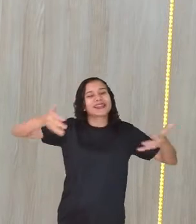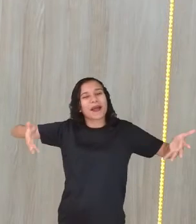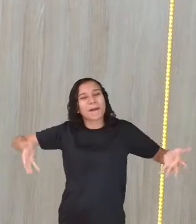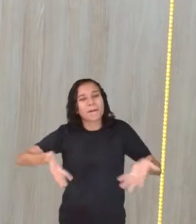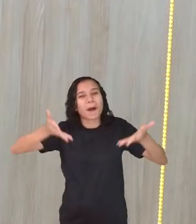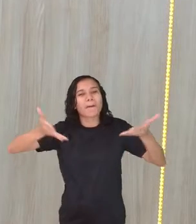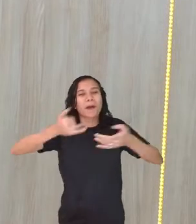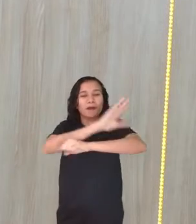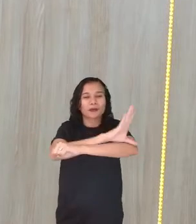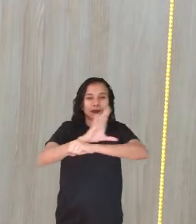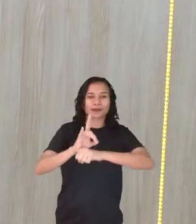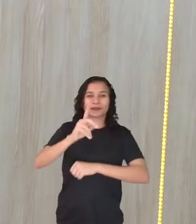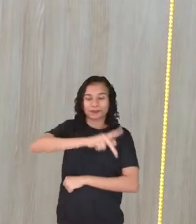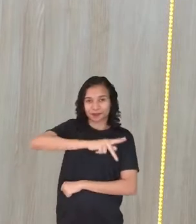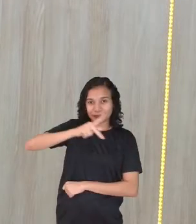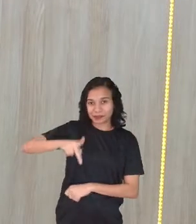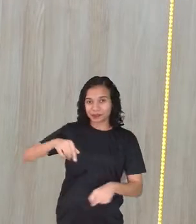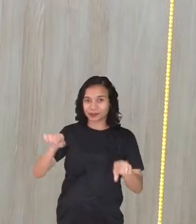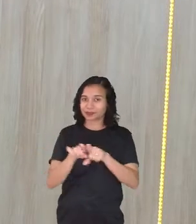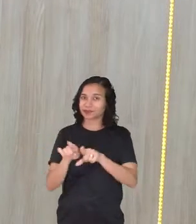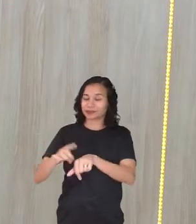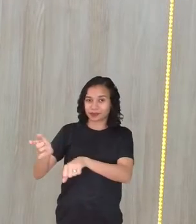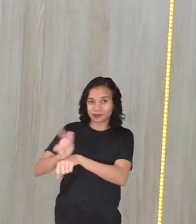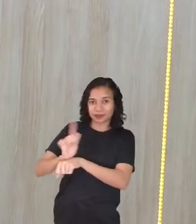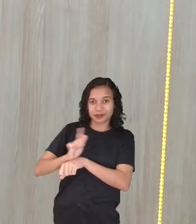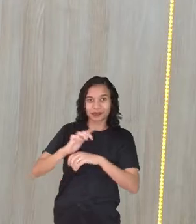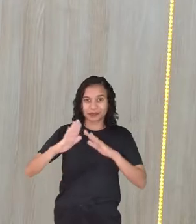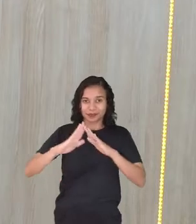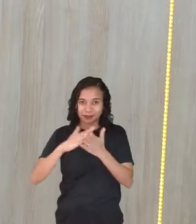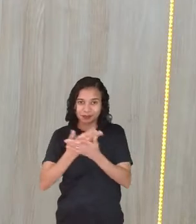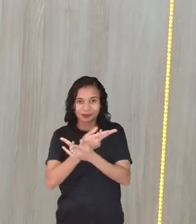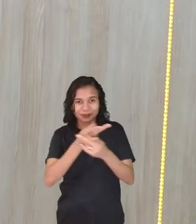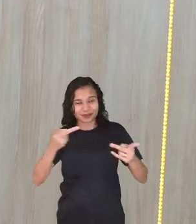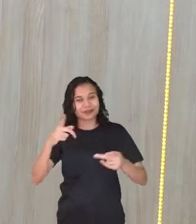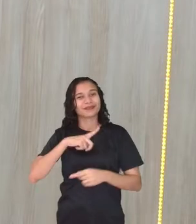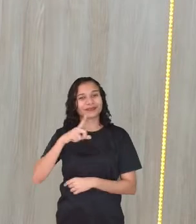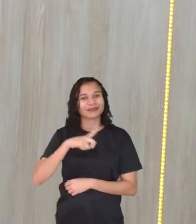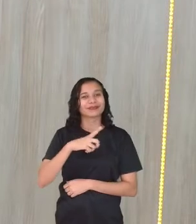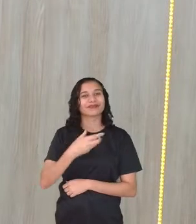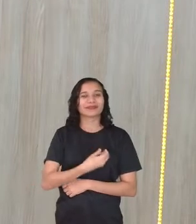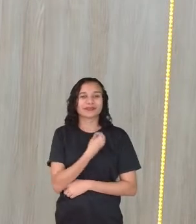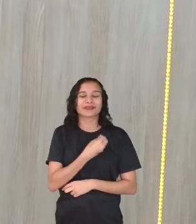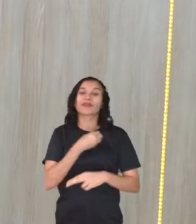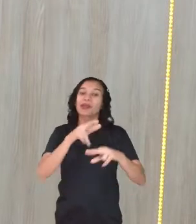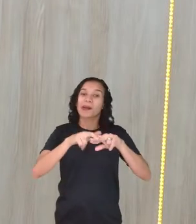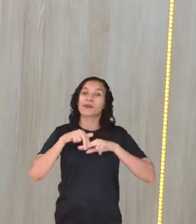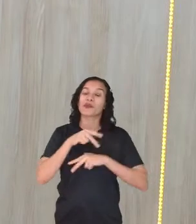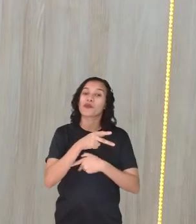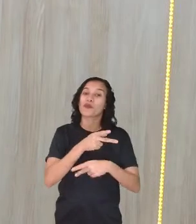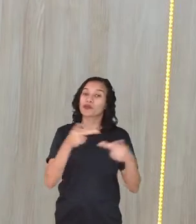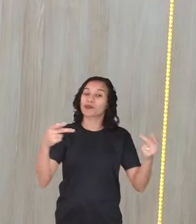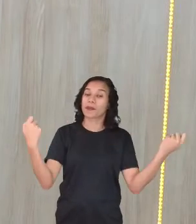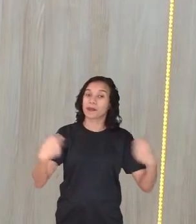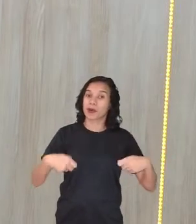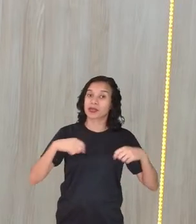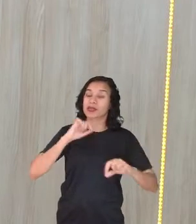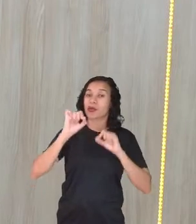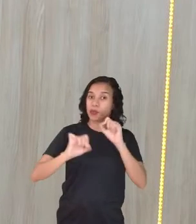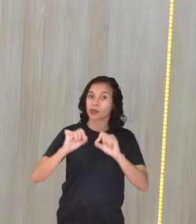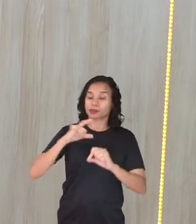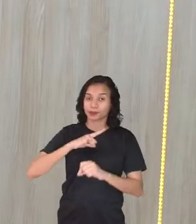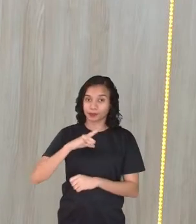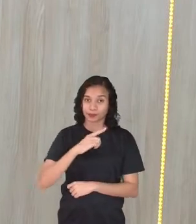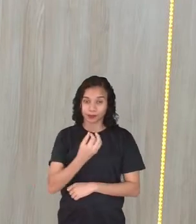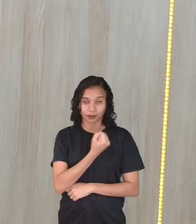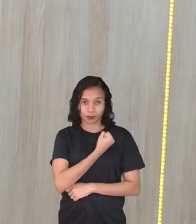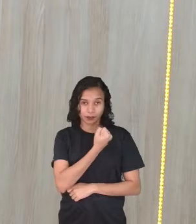os coordenadores, professores e gestores da escola de vocês estão dando, né? Para isso, vocês precisam de estar com